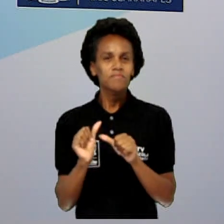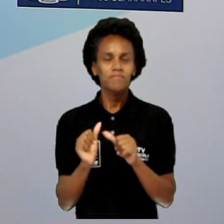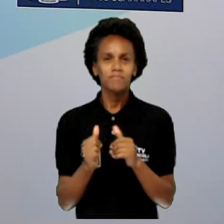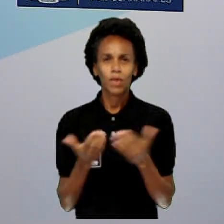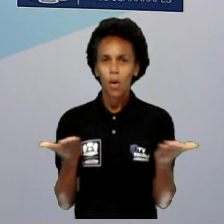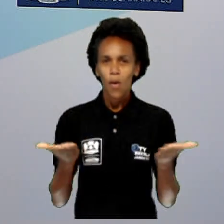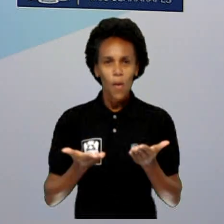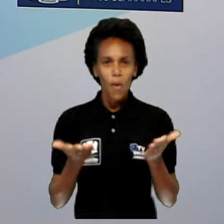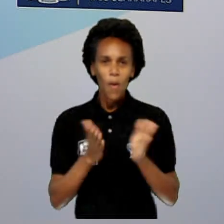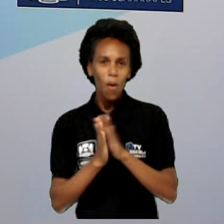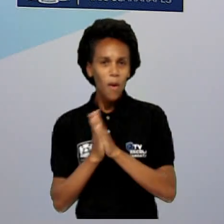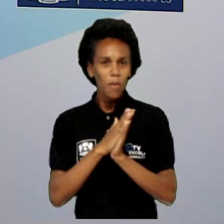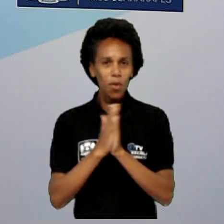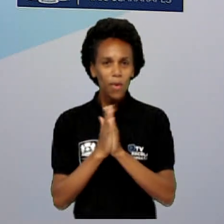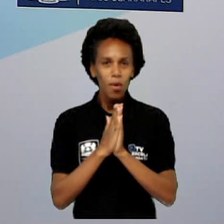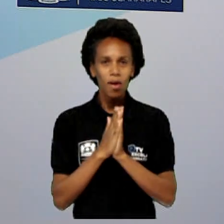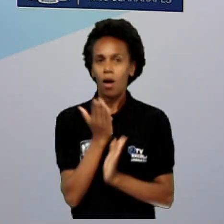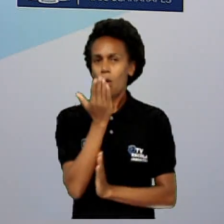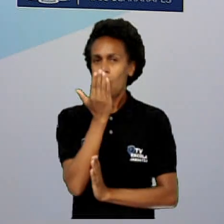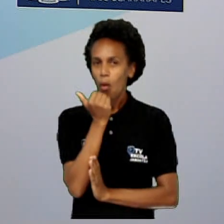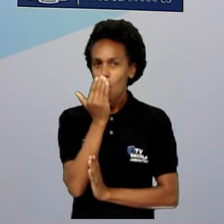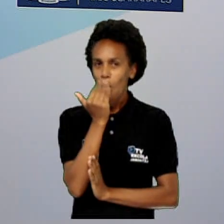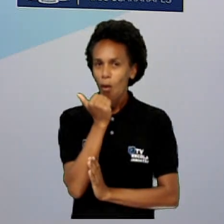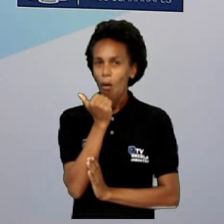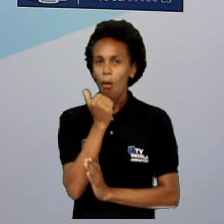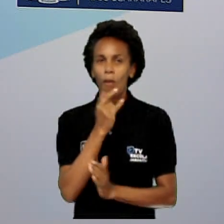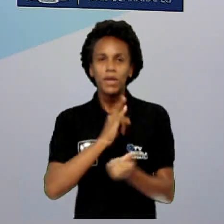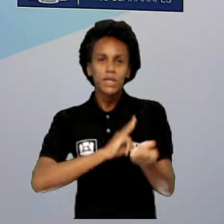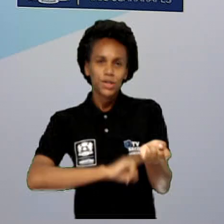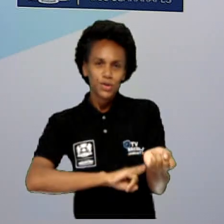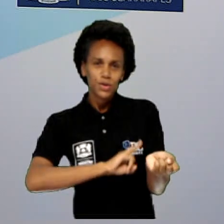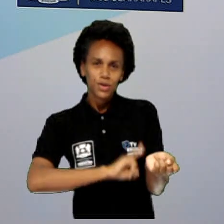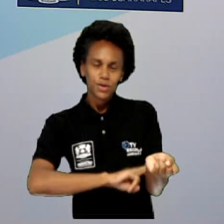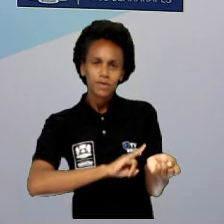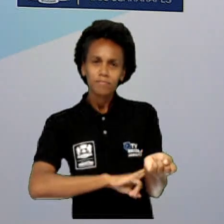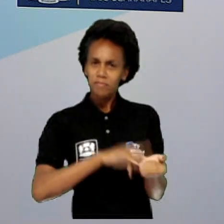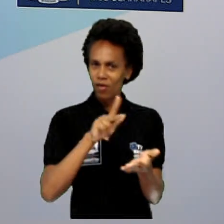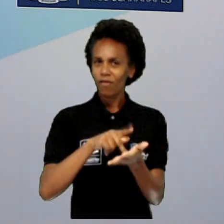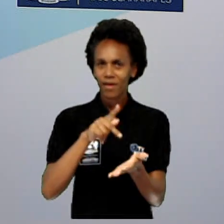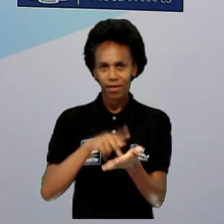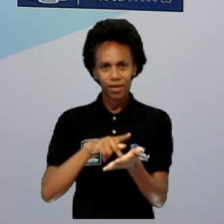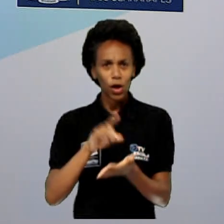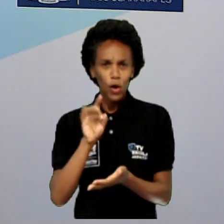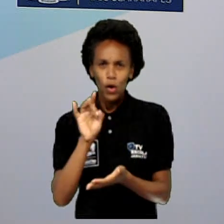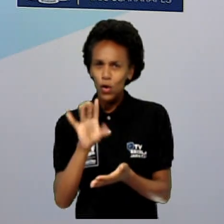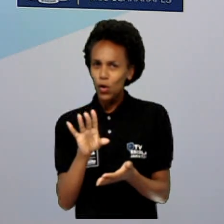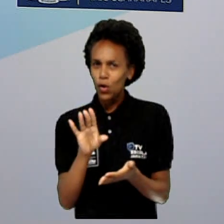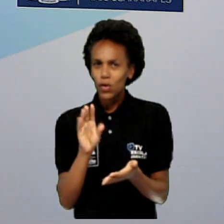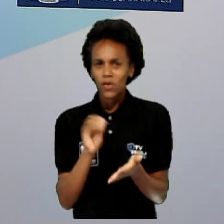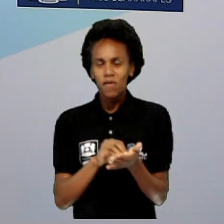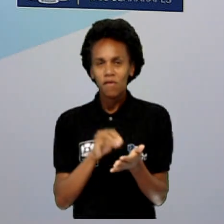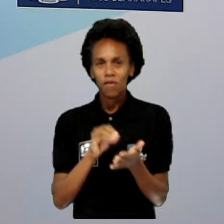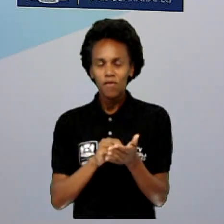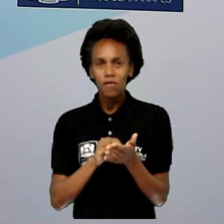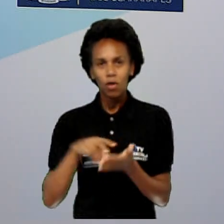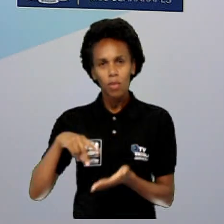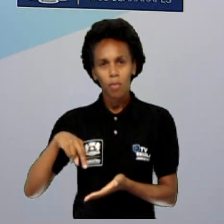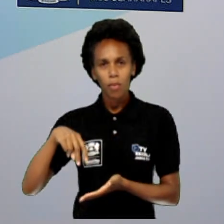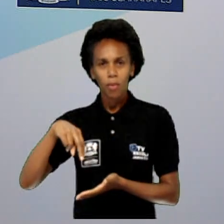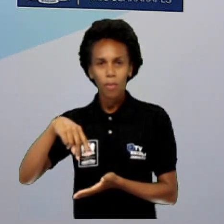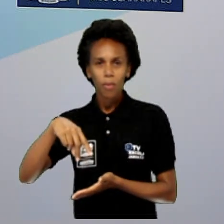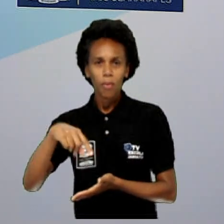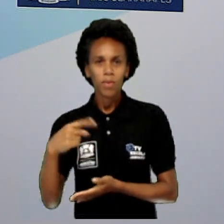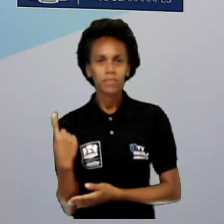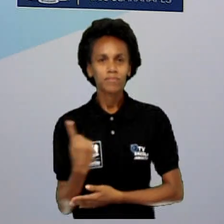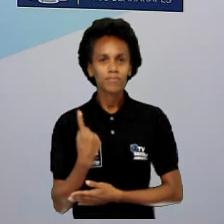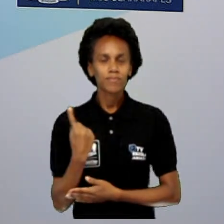come, faz xixi, não é verdade? Falta só ser um bebê e sair andando sozinha, graças à tecnologia.